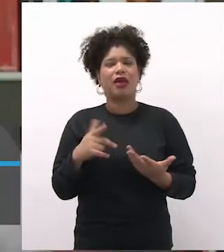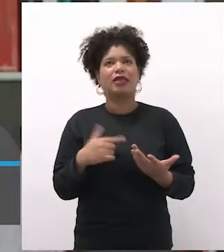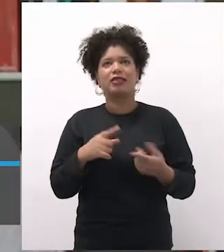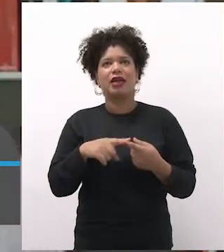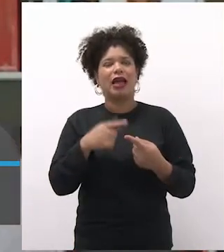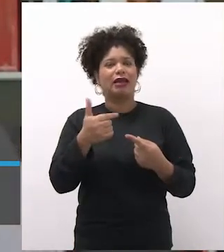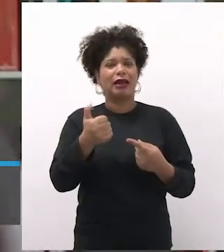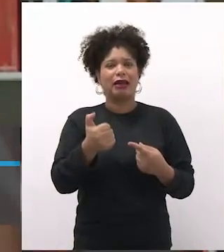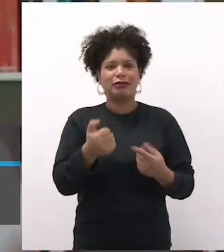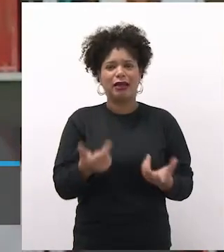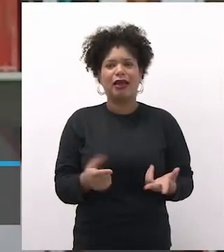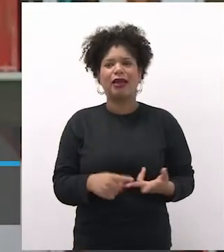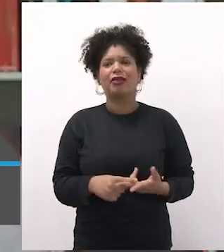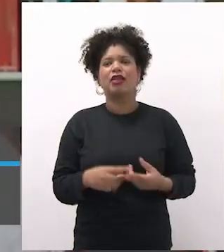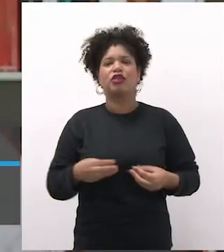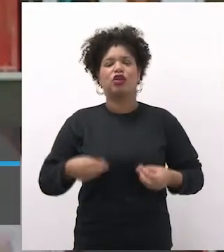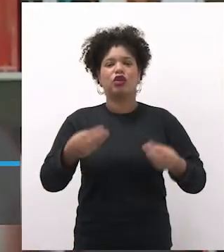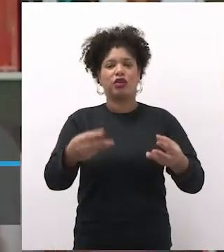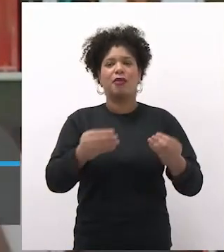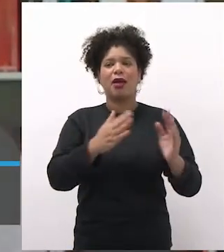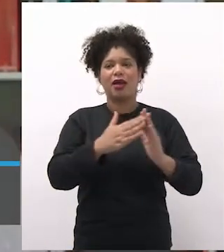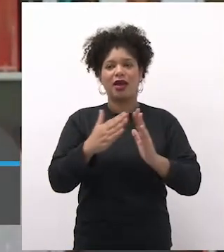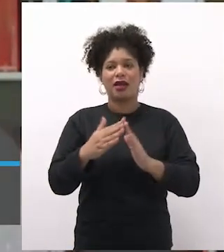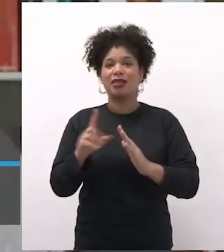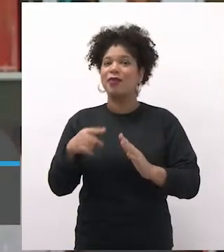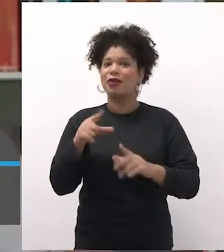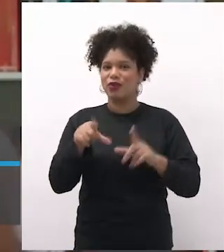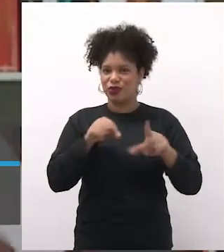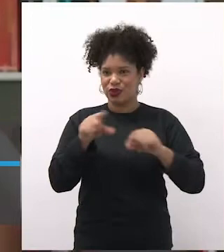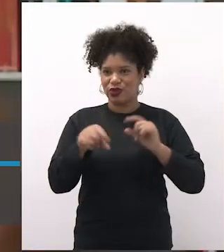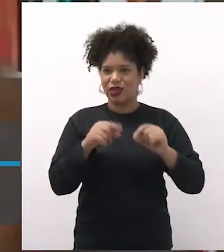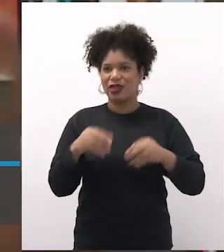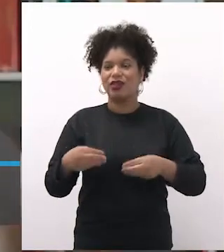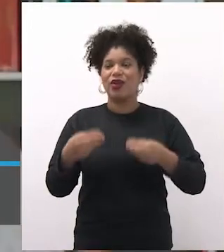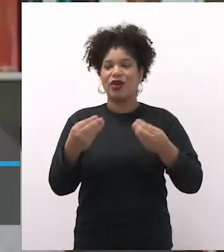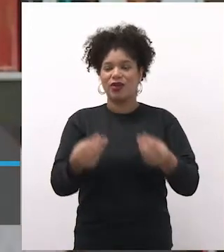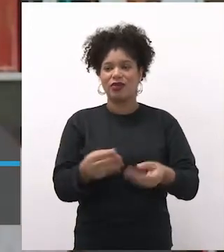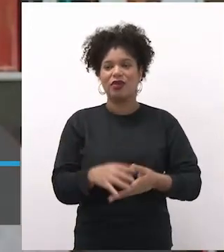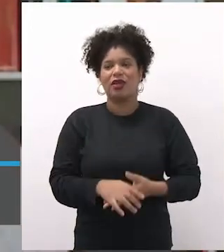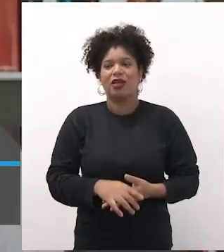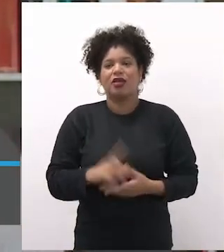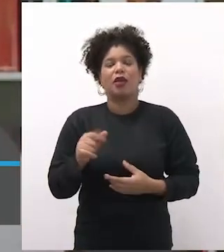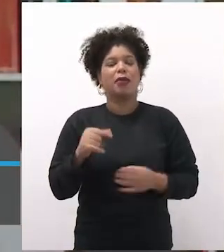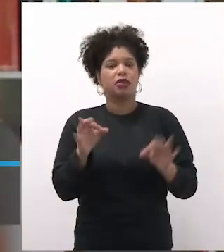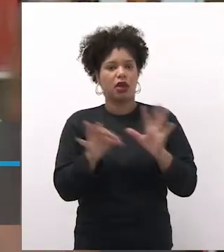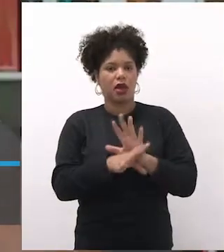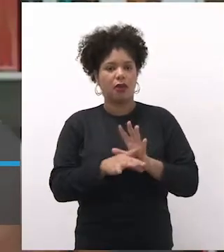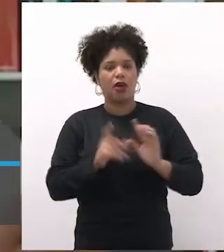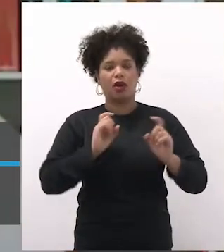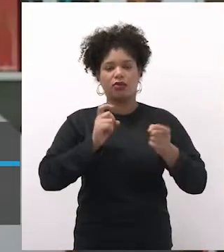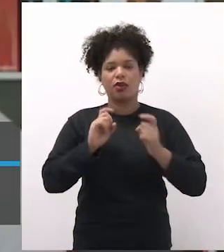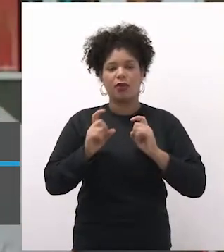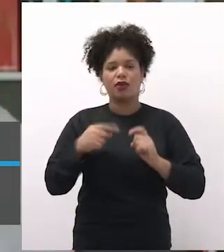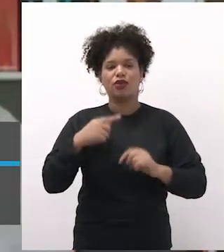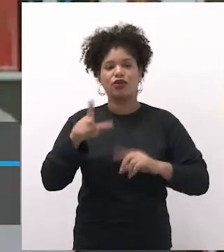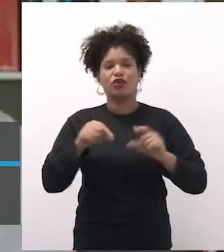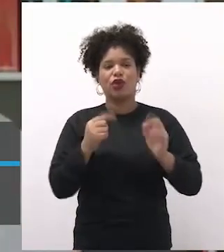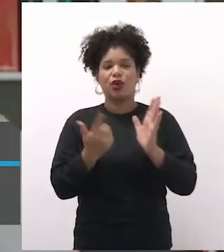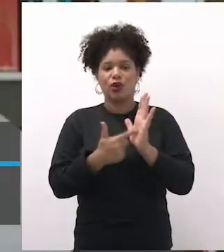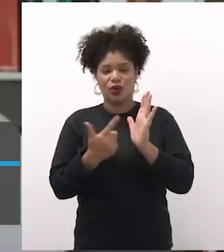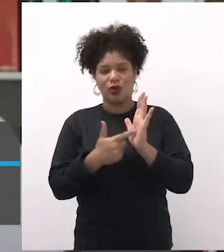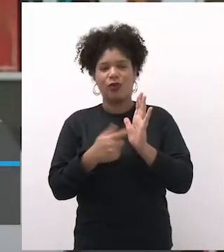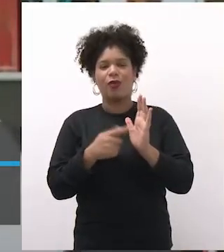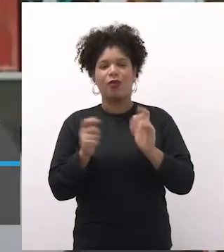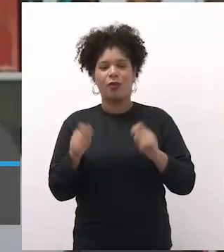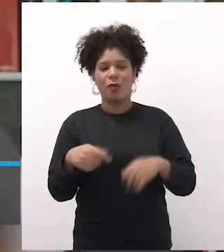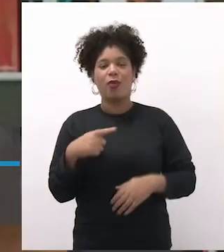gente também manda para a casa deles, depois do sorteio, ao final de cada encontro, a gente sorteia um livro que está